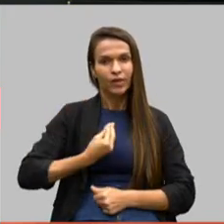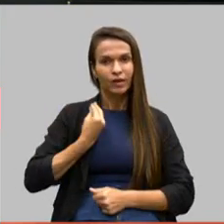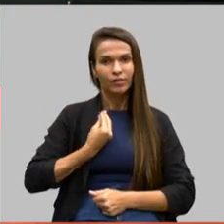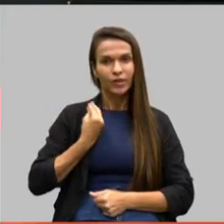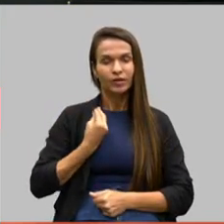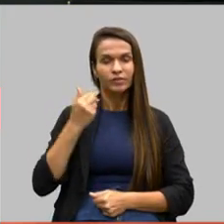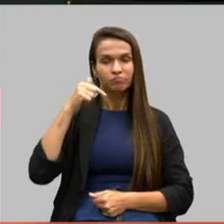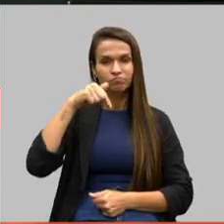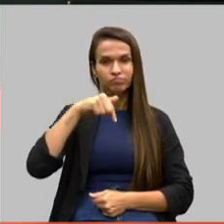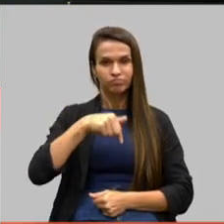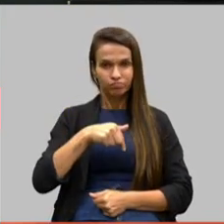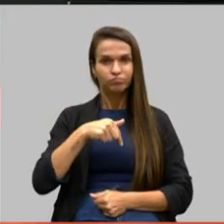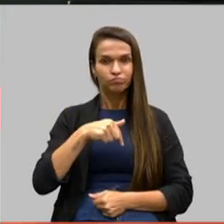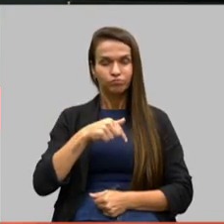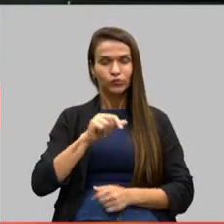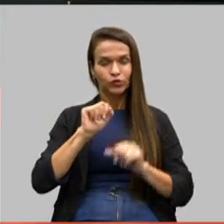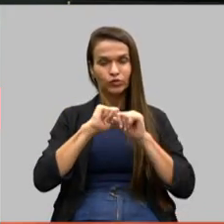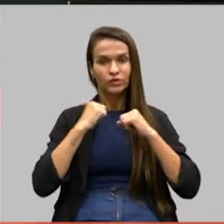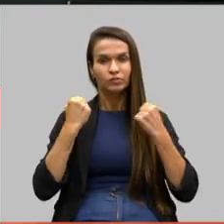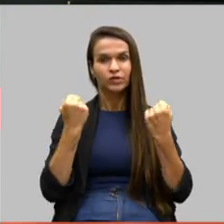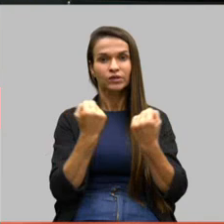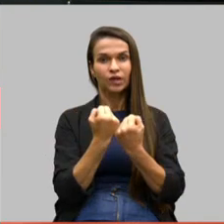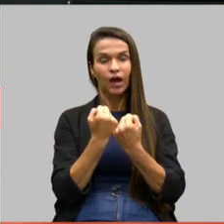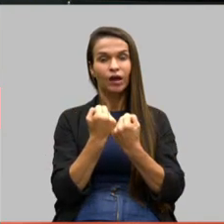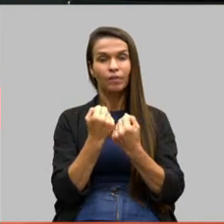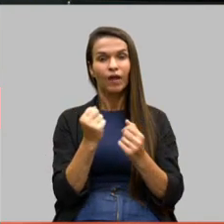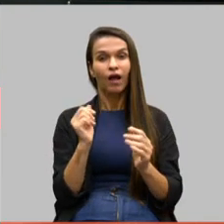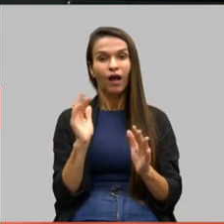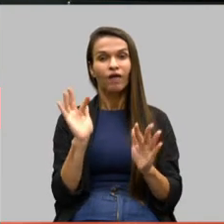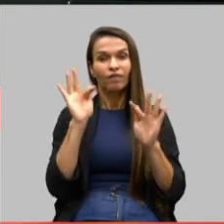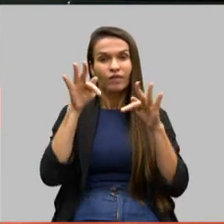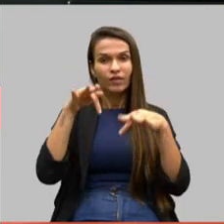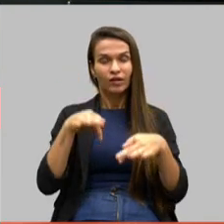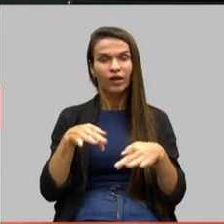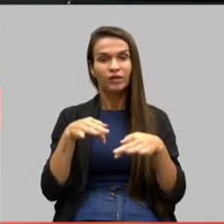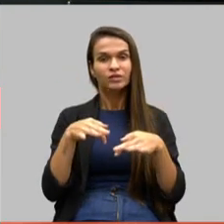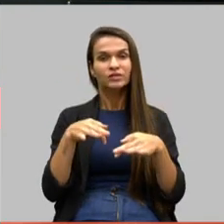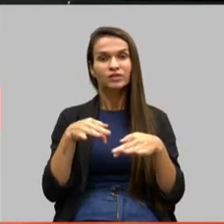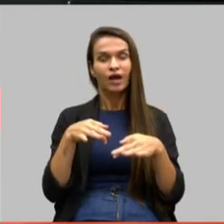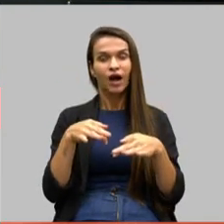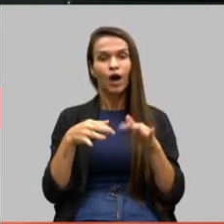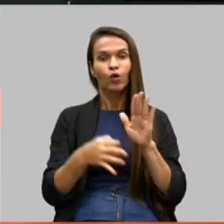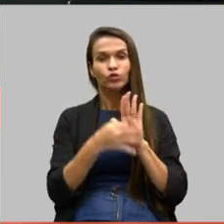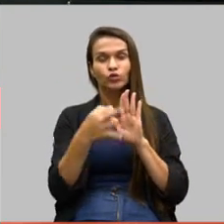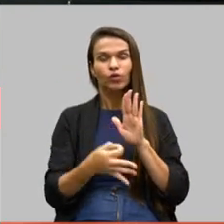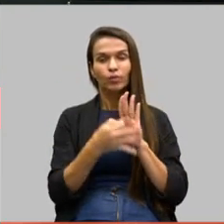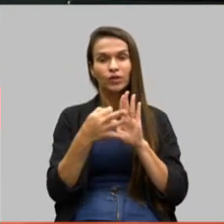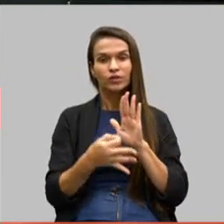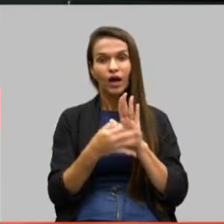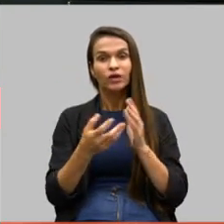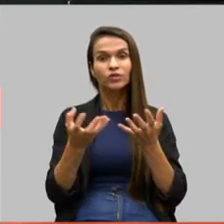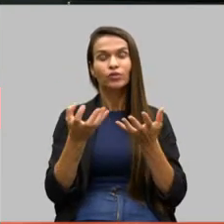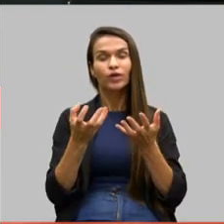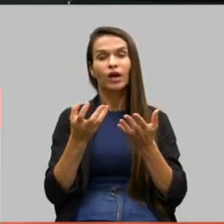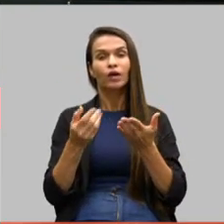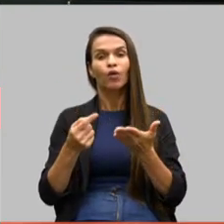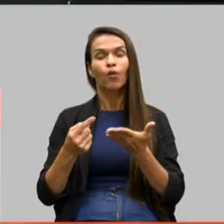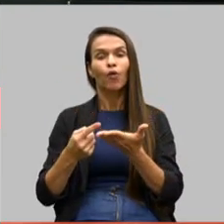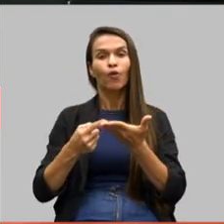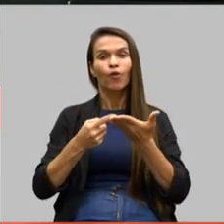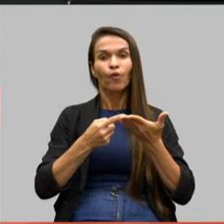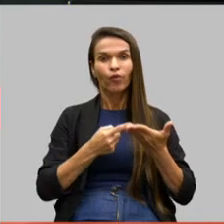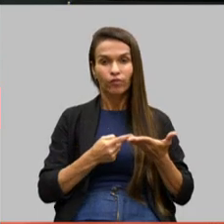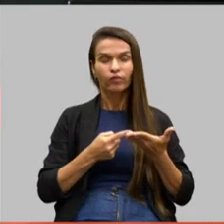neste nosso seminário. E, para finalizar os comentários, eu quero convidar para